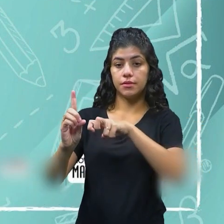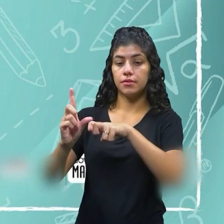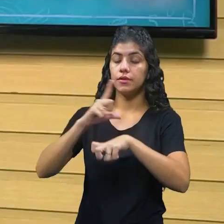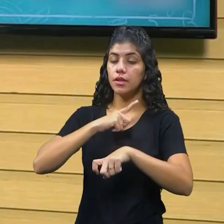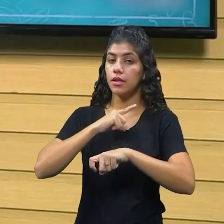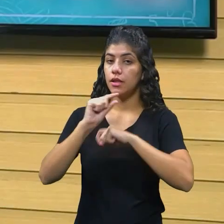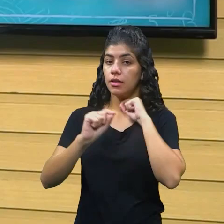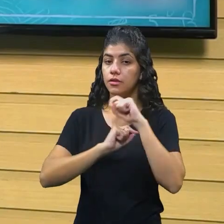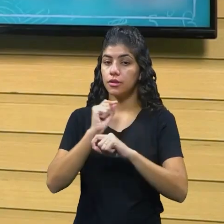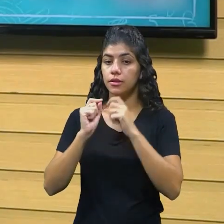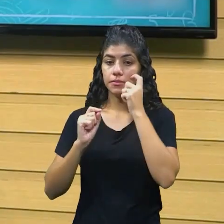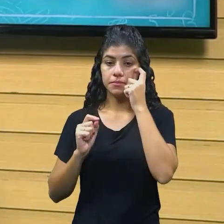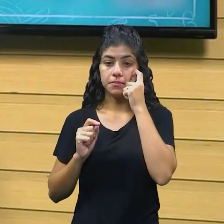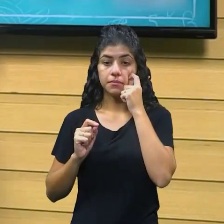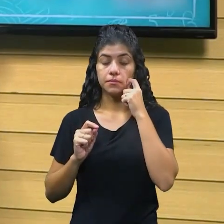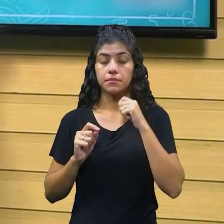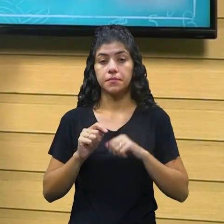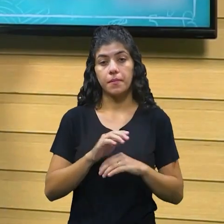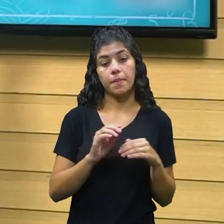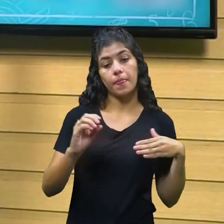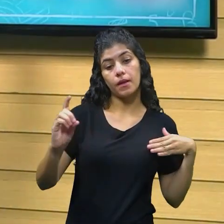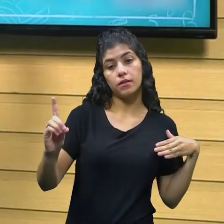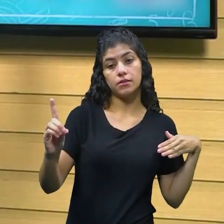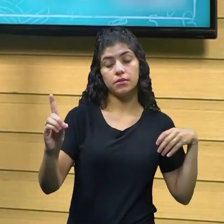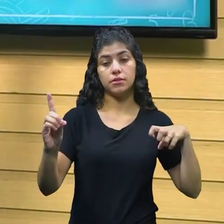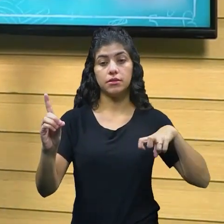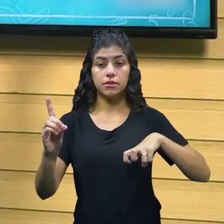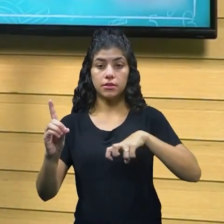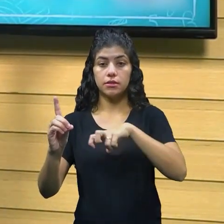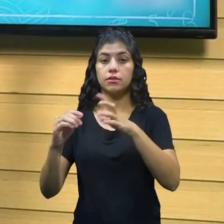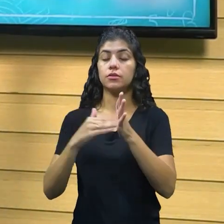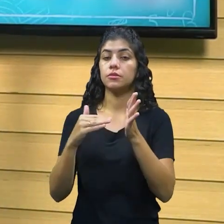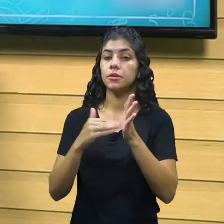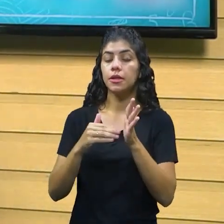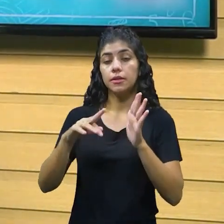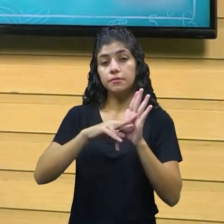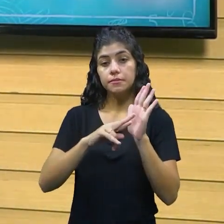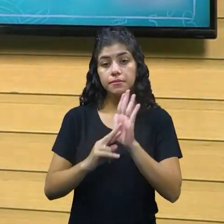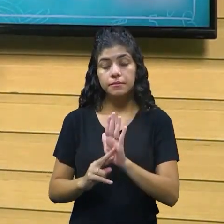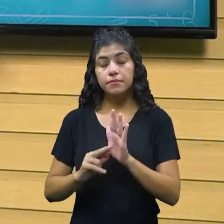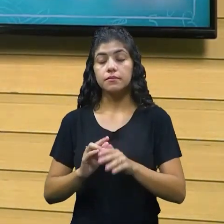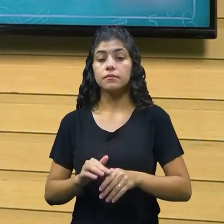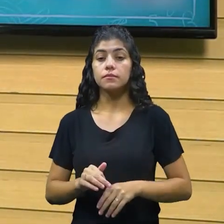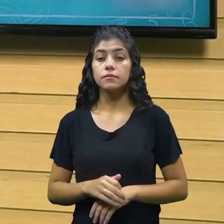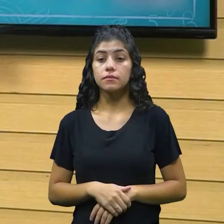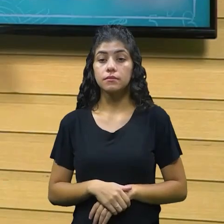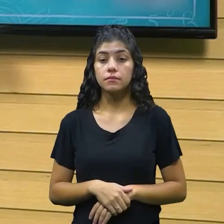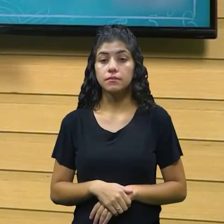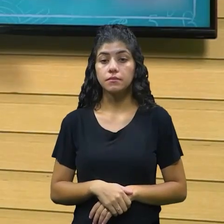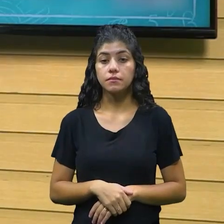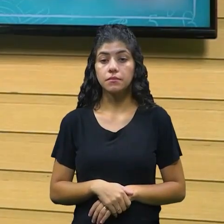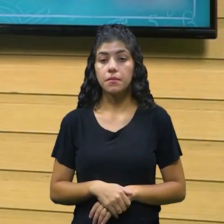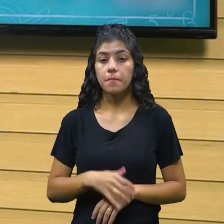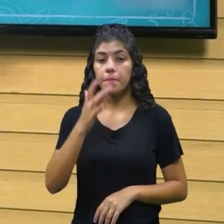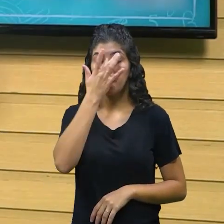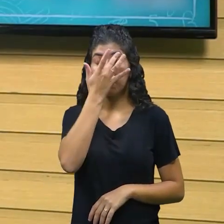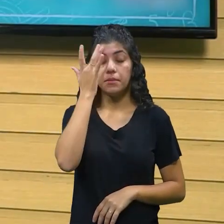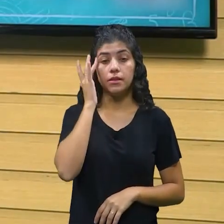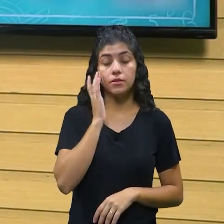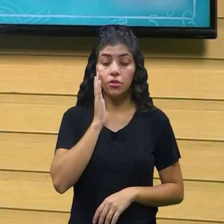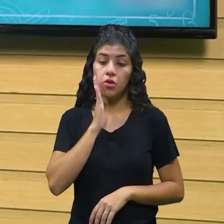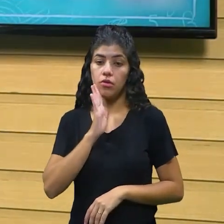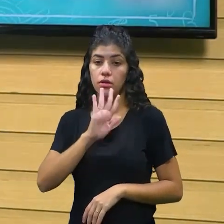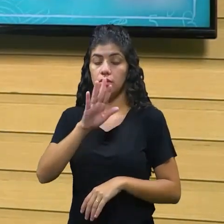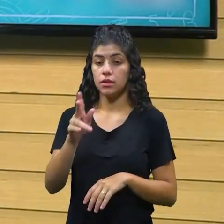quê? A movimentação de acordo com esse referencial. Então, o referencial aqui está sendo a moça na